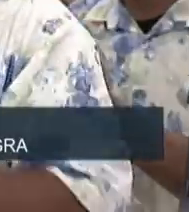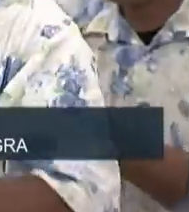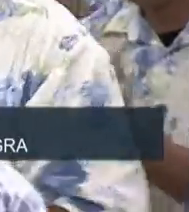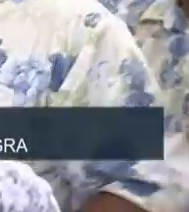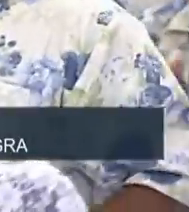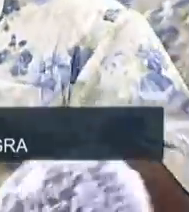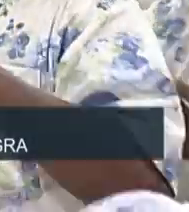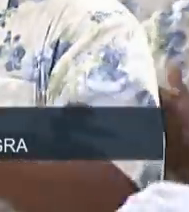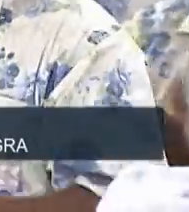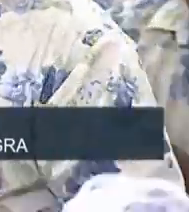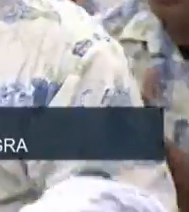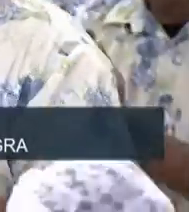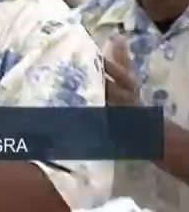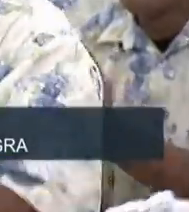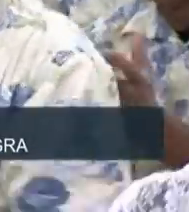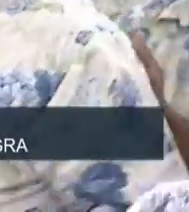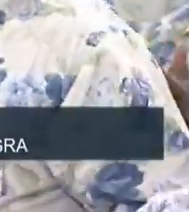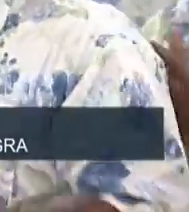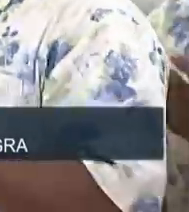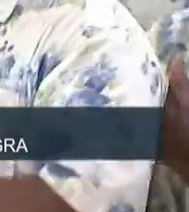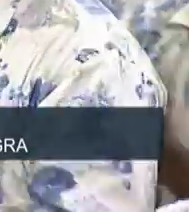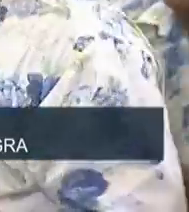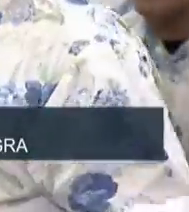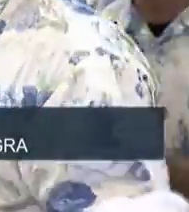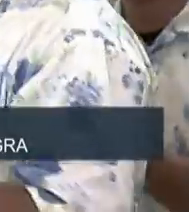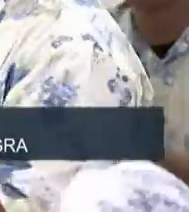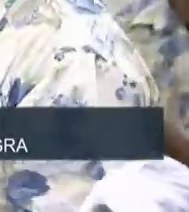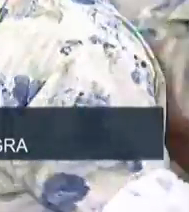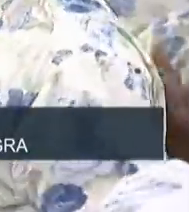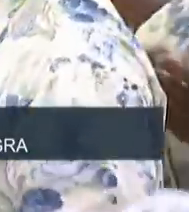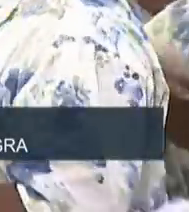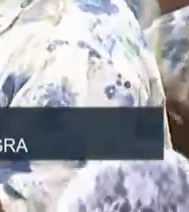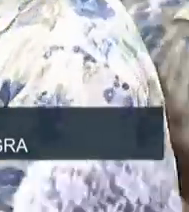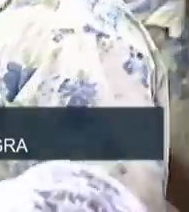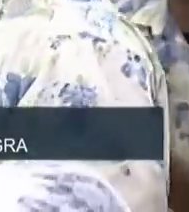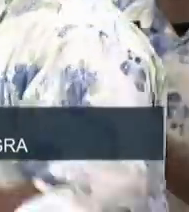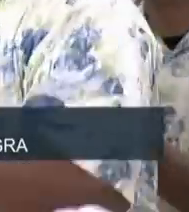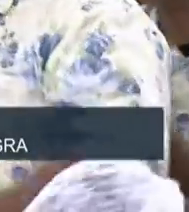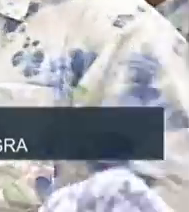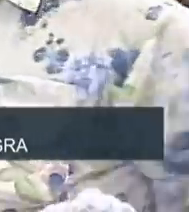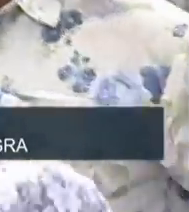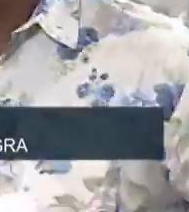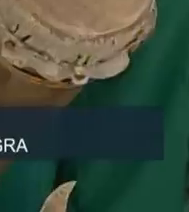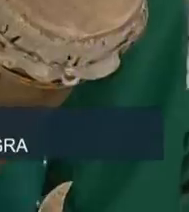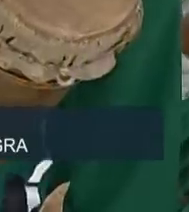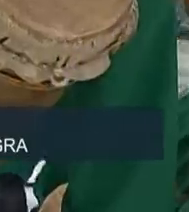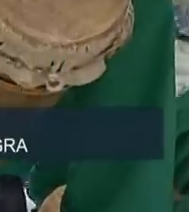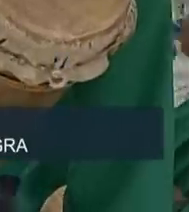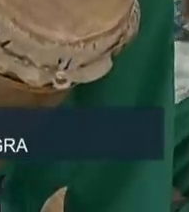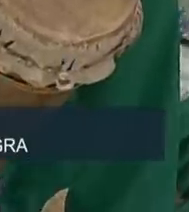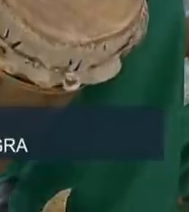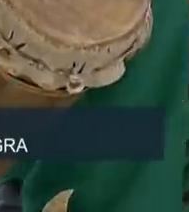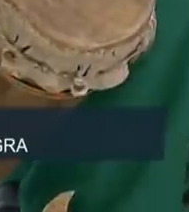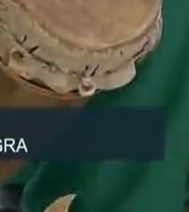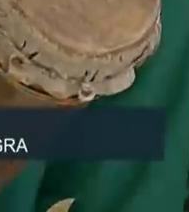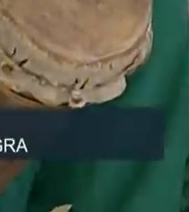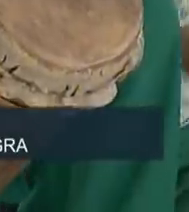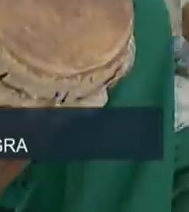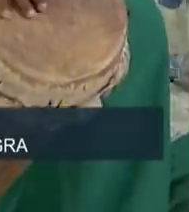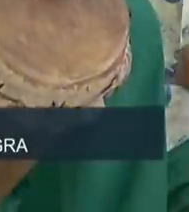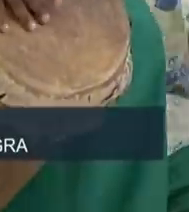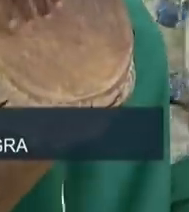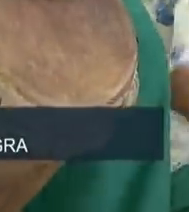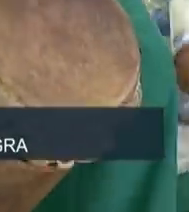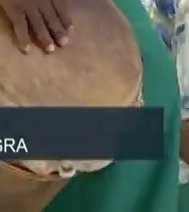correiros vamos embora coreiras e coreos vamos embora ano que vem a gente volta com Deus e Nossa